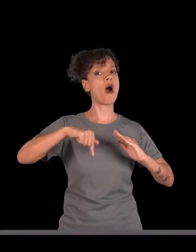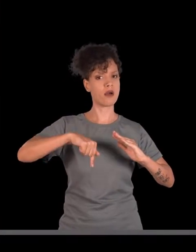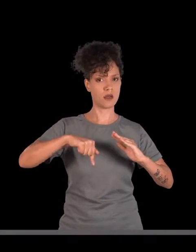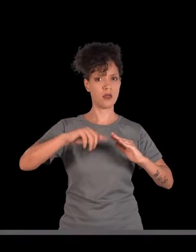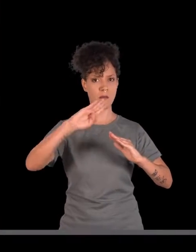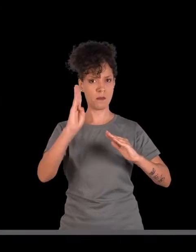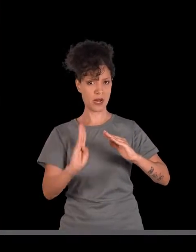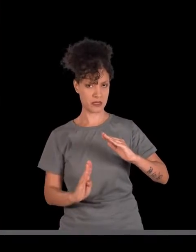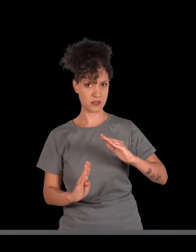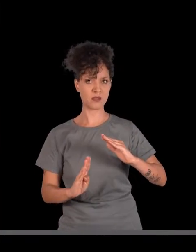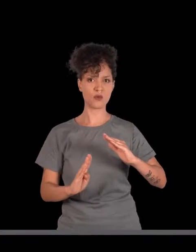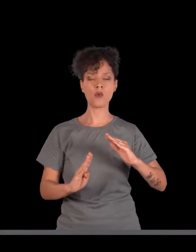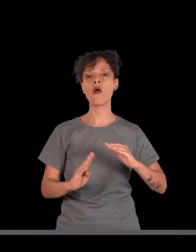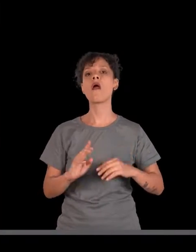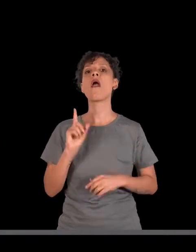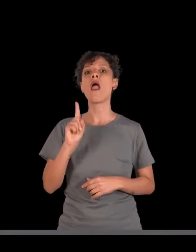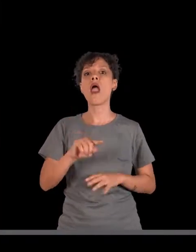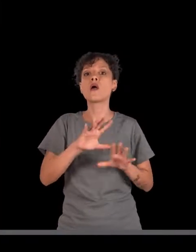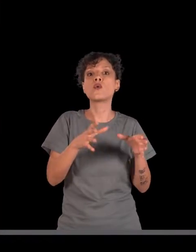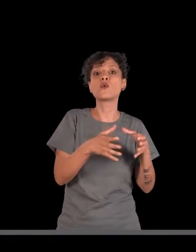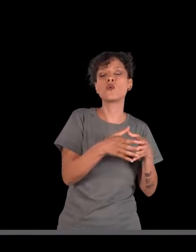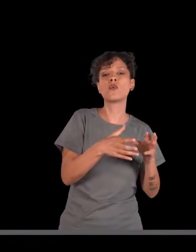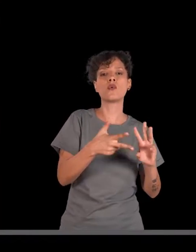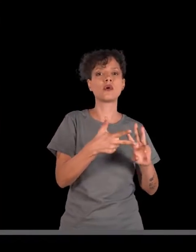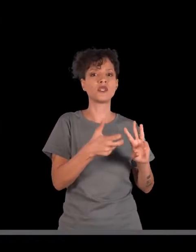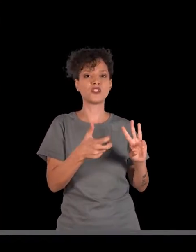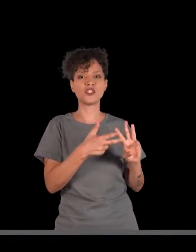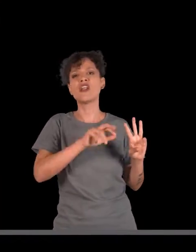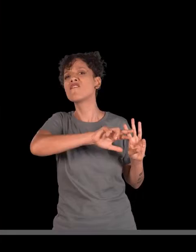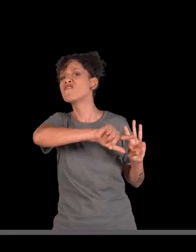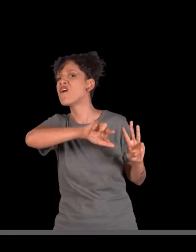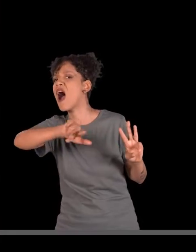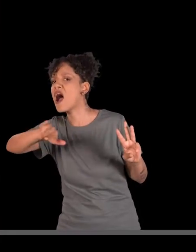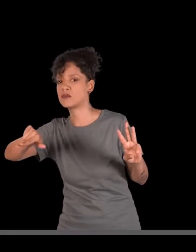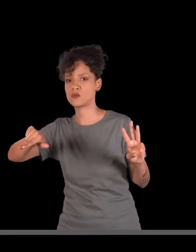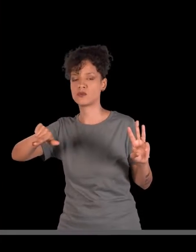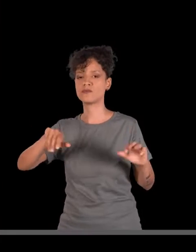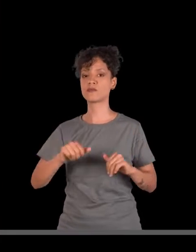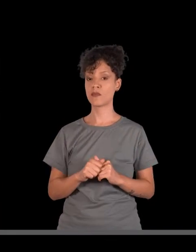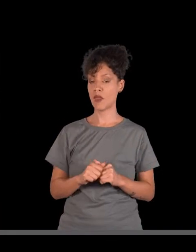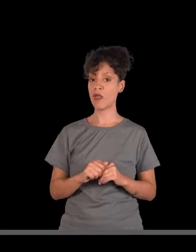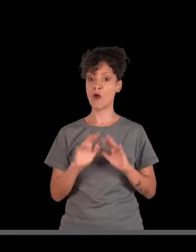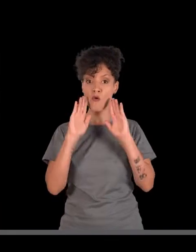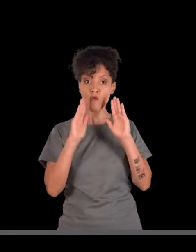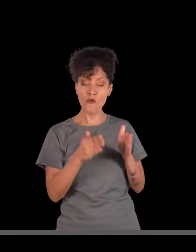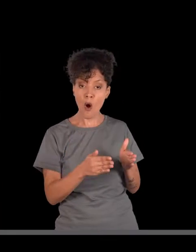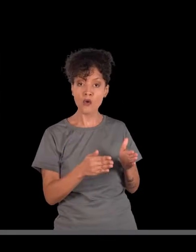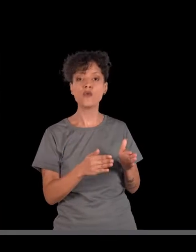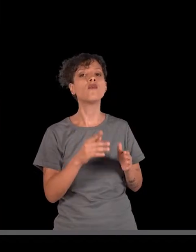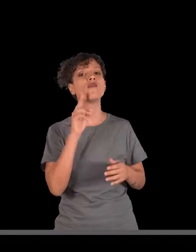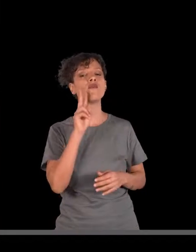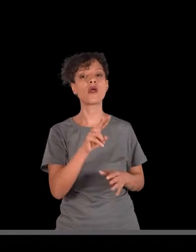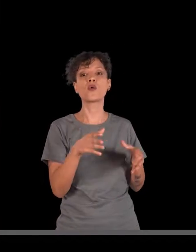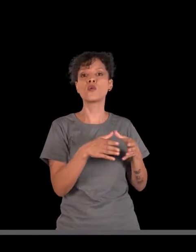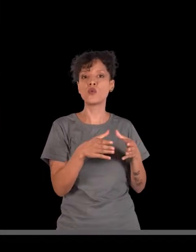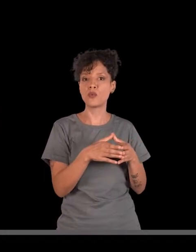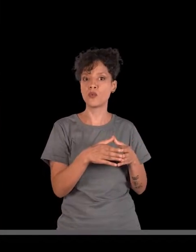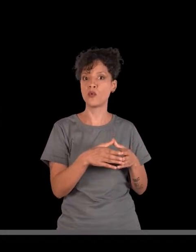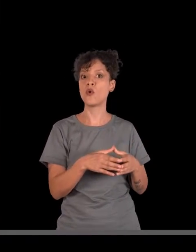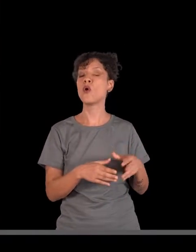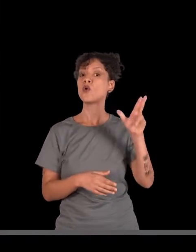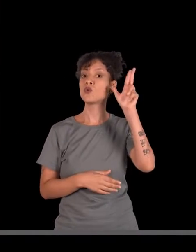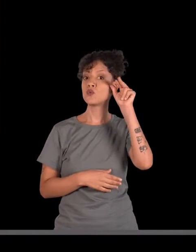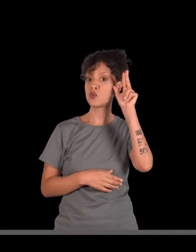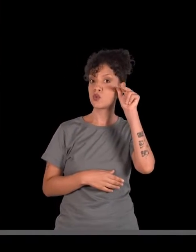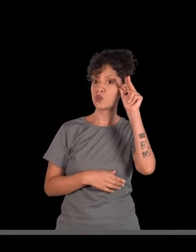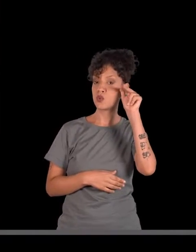Brasil eram grandes grupos indígenas. Dentre esses indígenas, damos destaque ao grupo Tupi-Guarani,